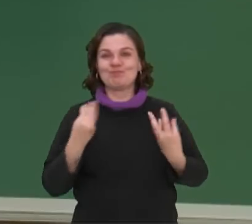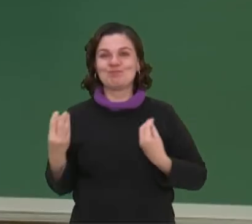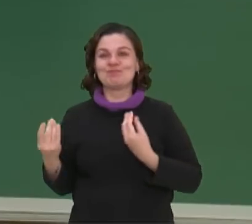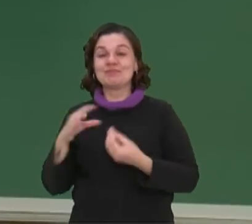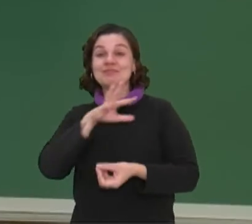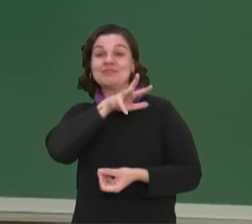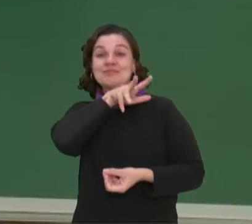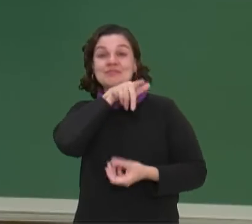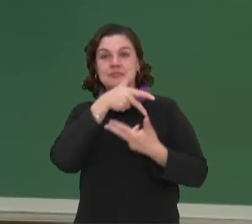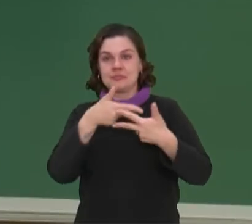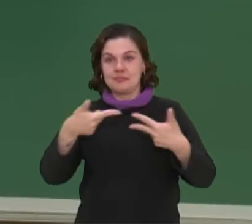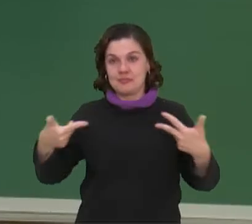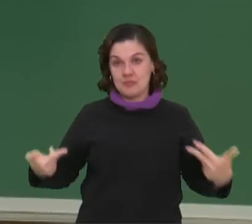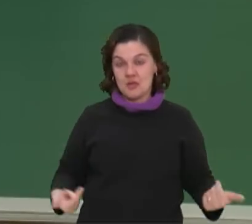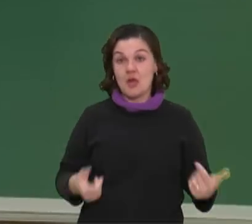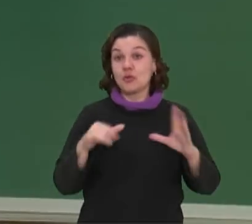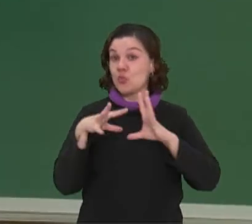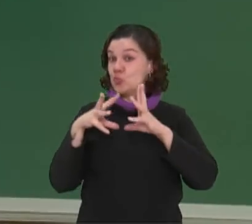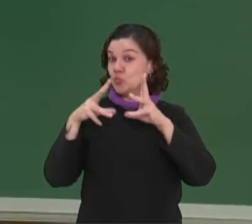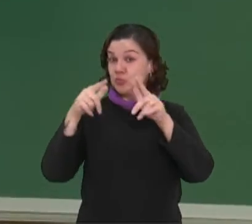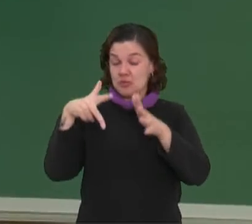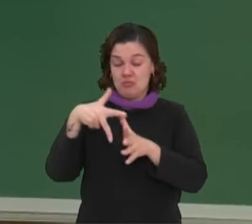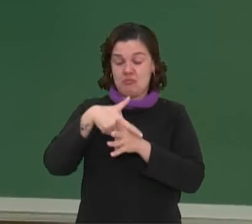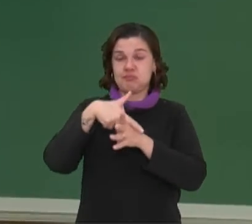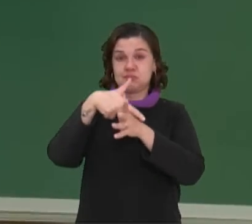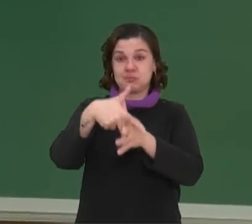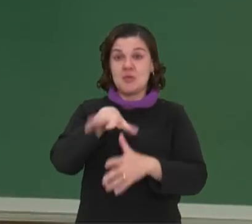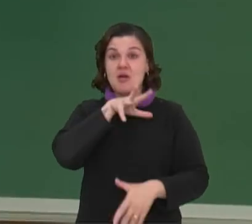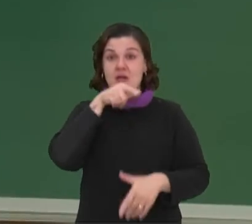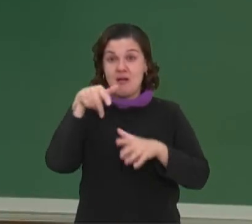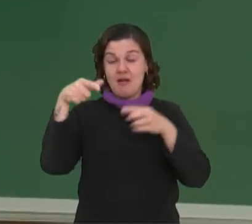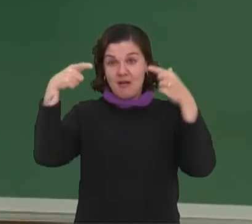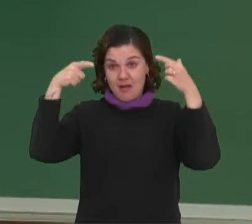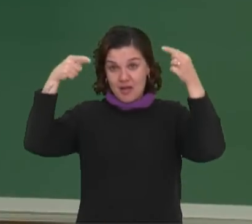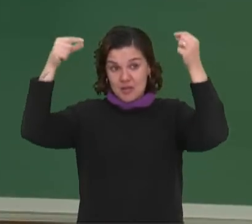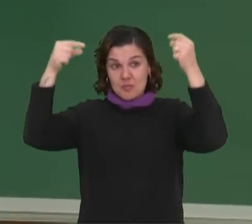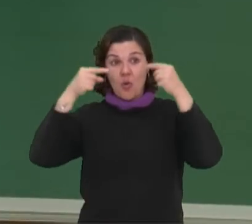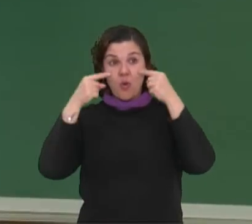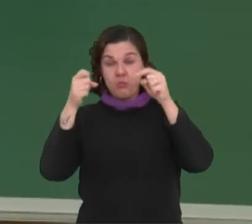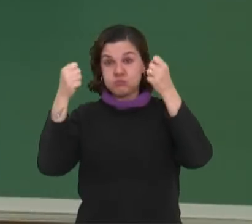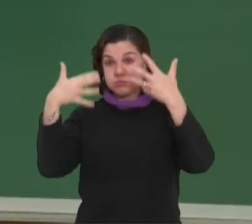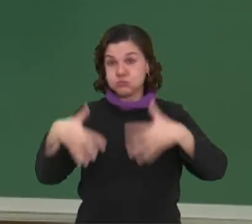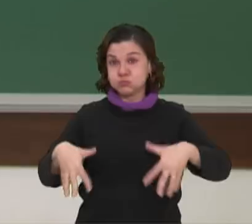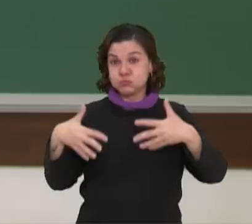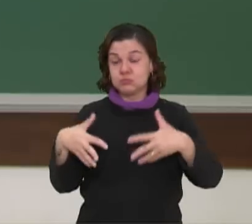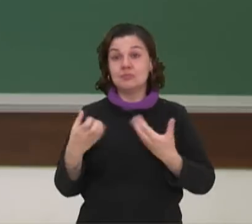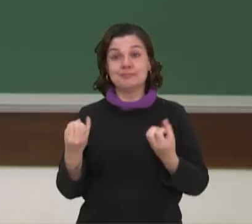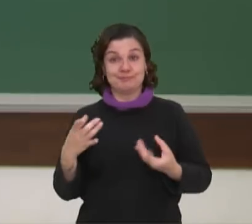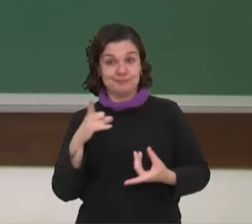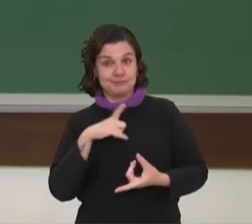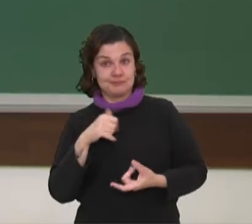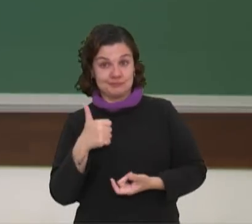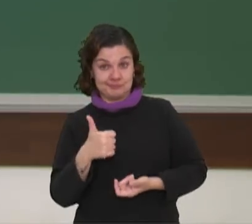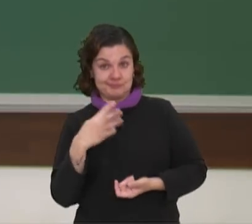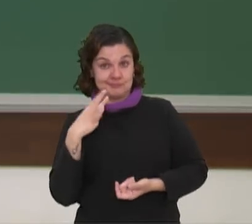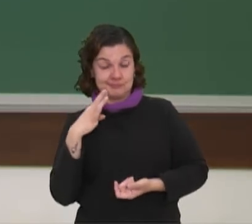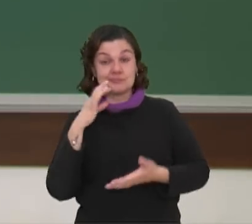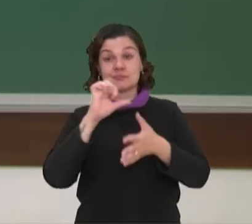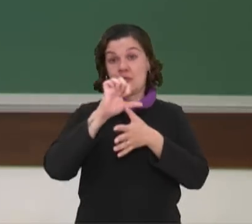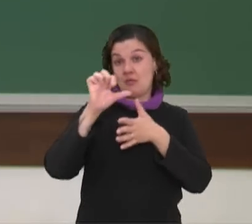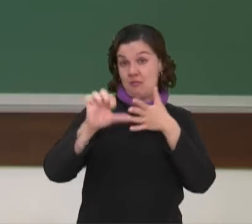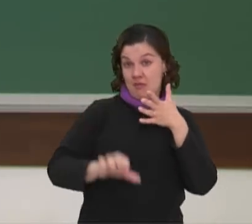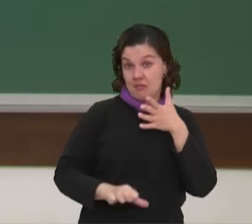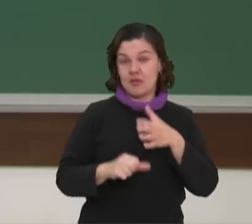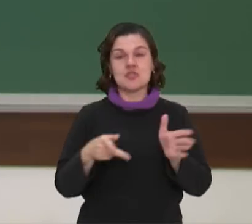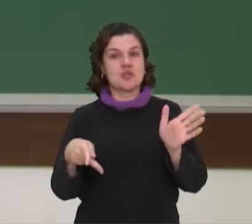Então, todo o transporte era em lombo de animais. Repara o tanto de animais que estão fazendo esse transporte. Legal? Características aí,